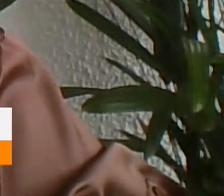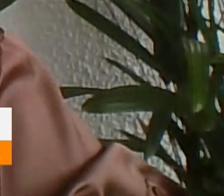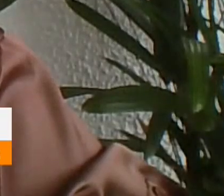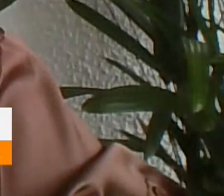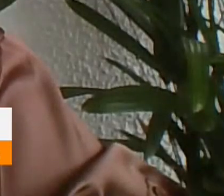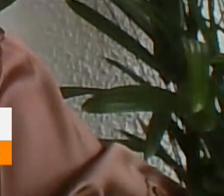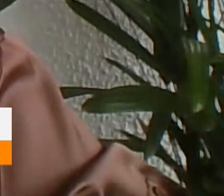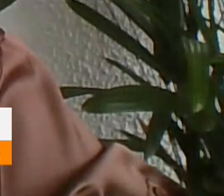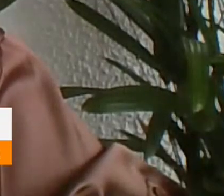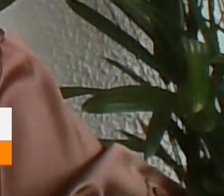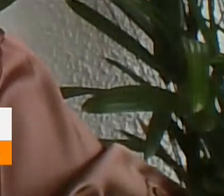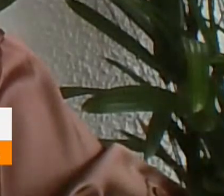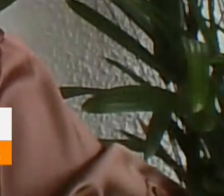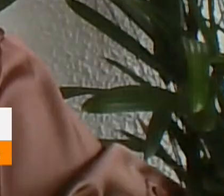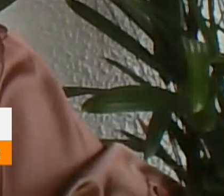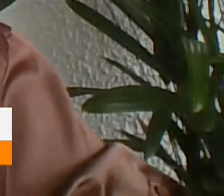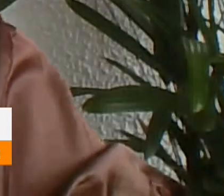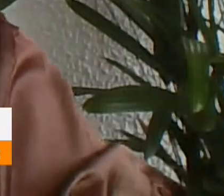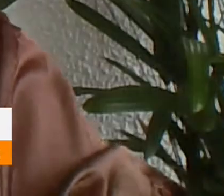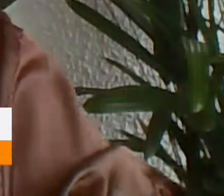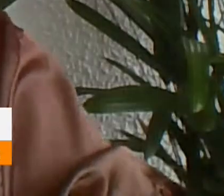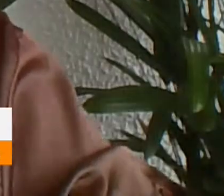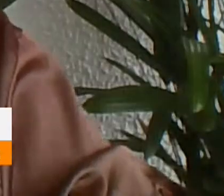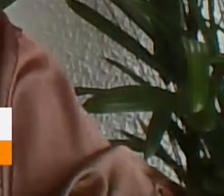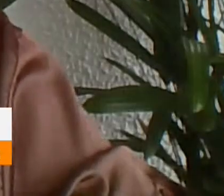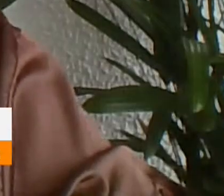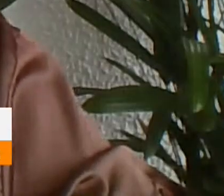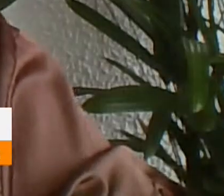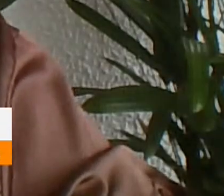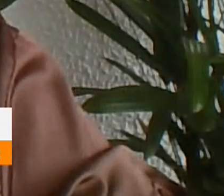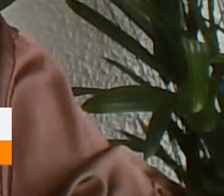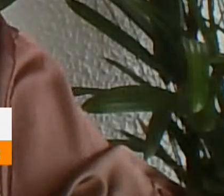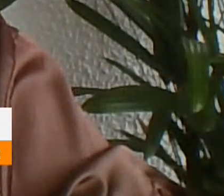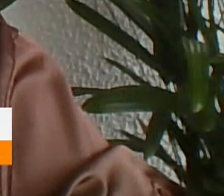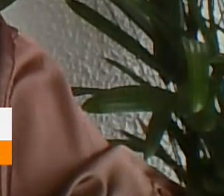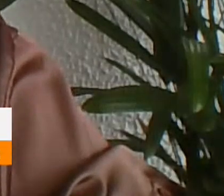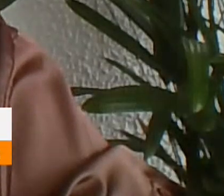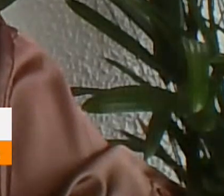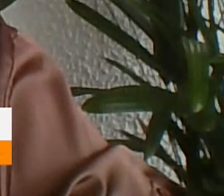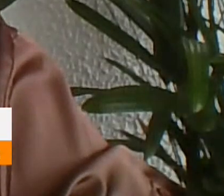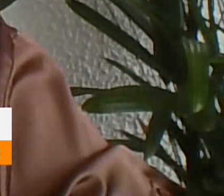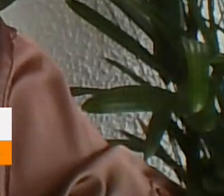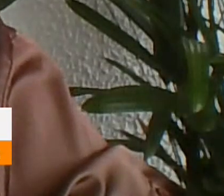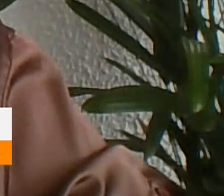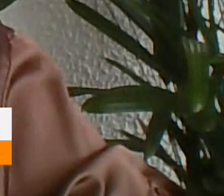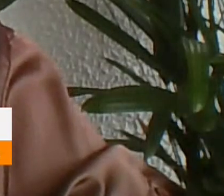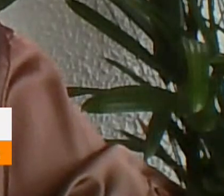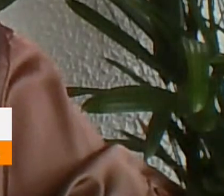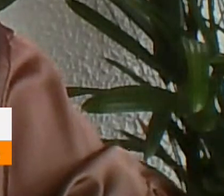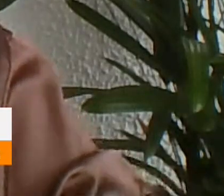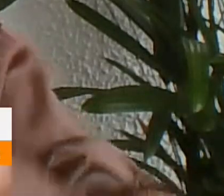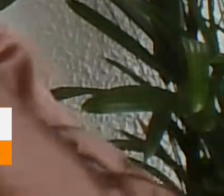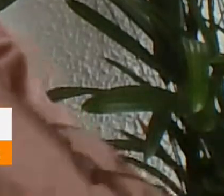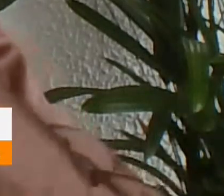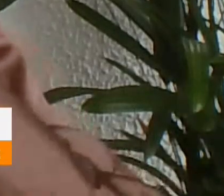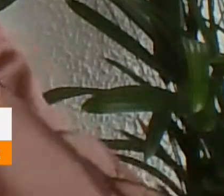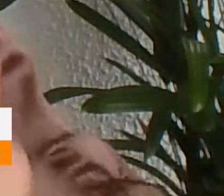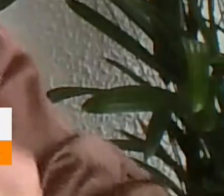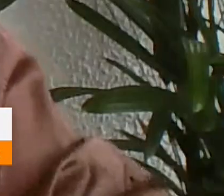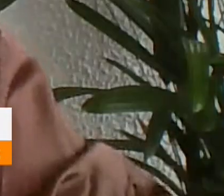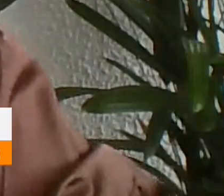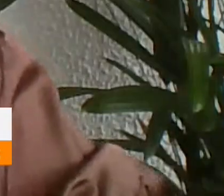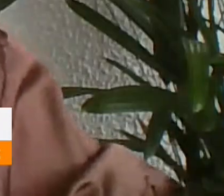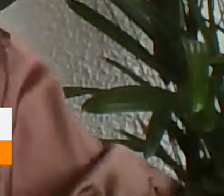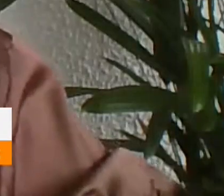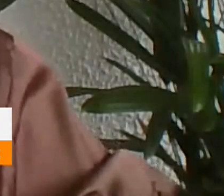para os nossos sentimentos. Então, essa questão dos traumas depende muito